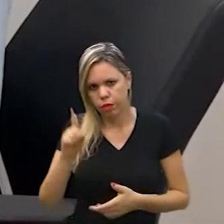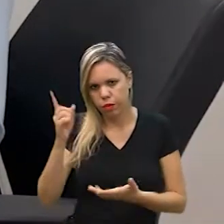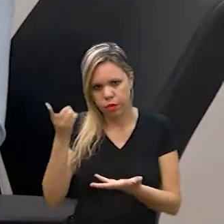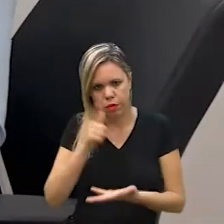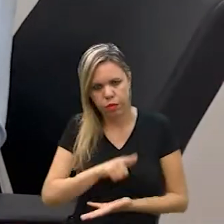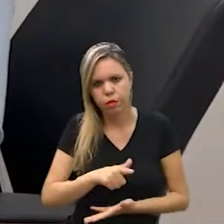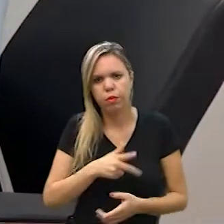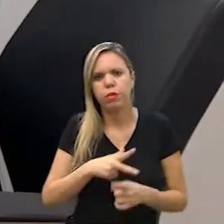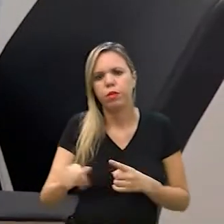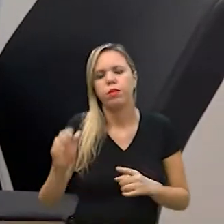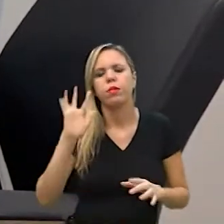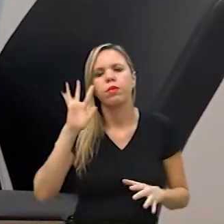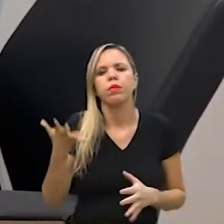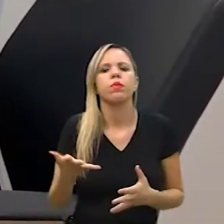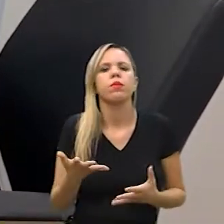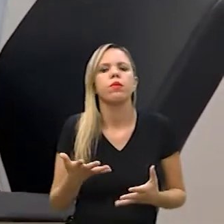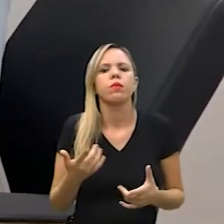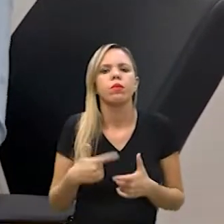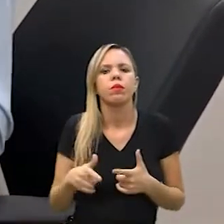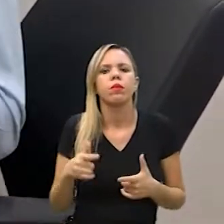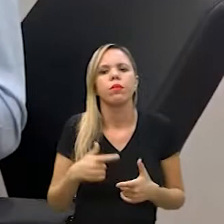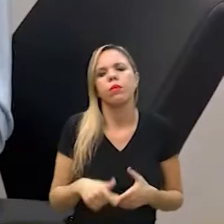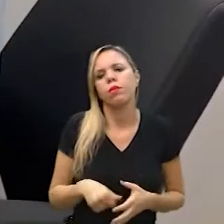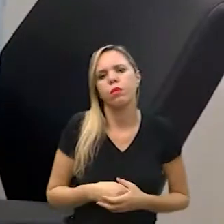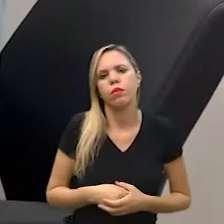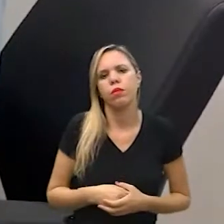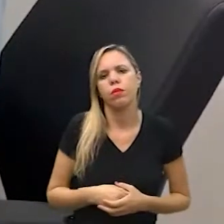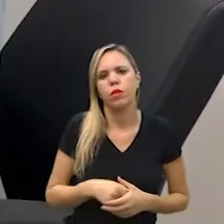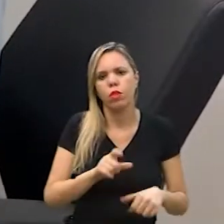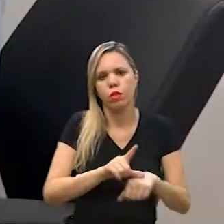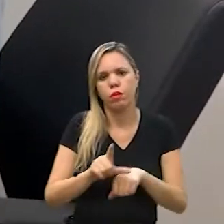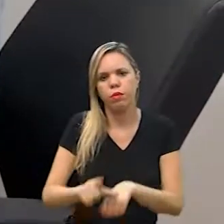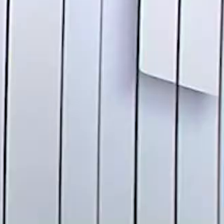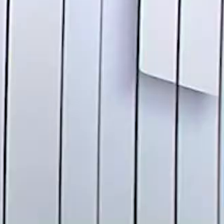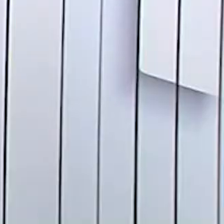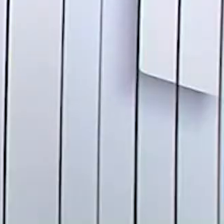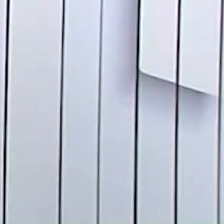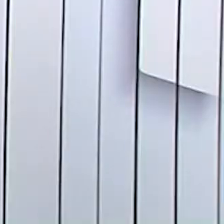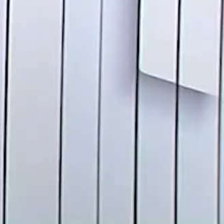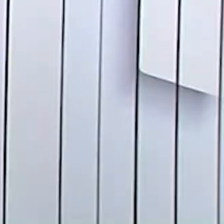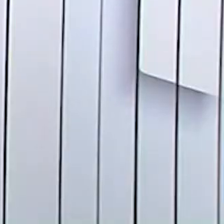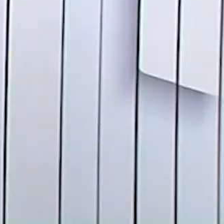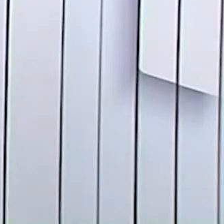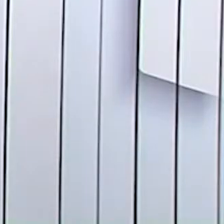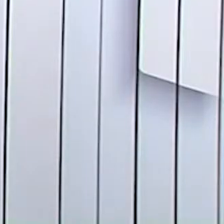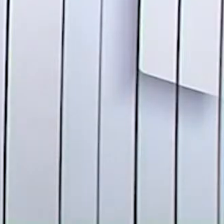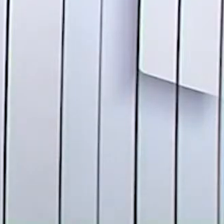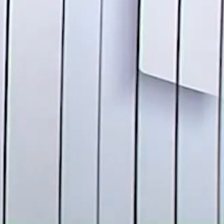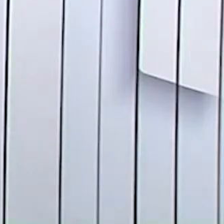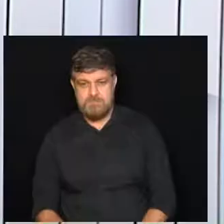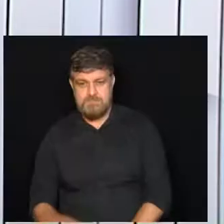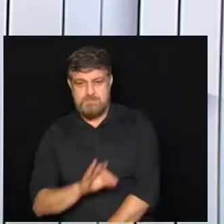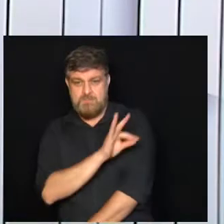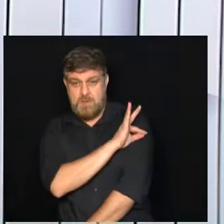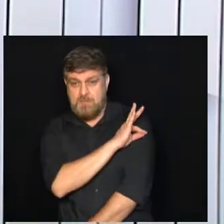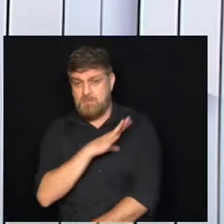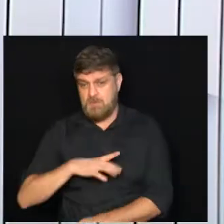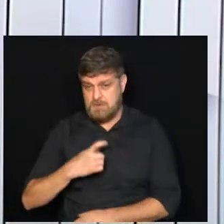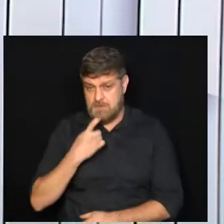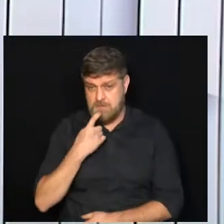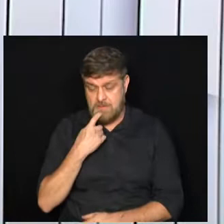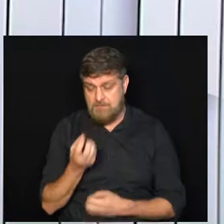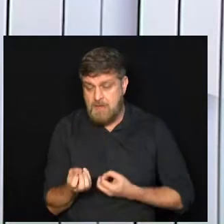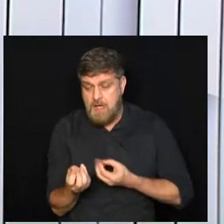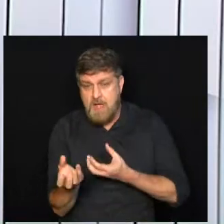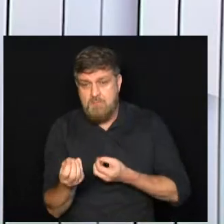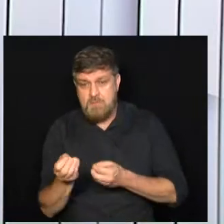se Deus quiser, a gente vai tentar resolver aí o problema dos permissionários. Olha, a Prefeitura de Campinas divulgou dados em